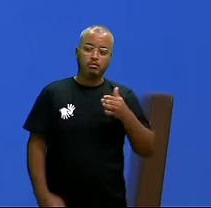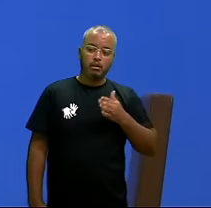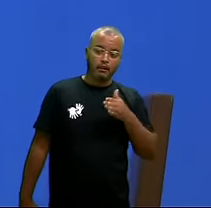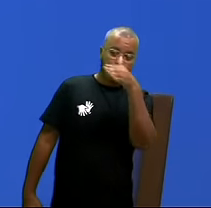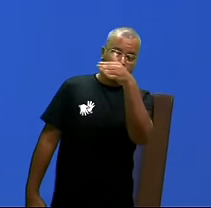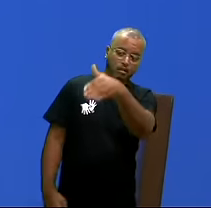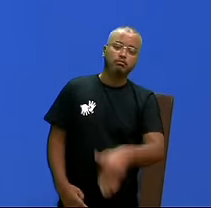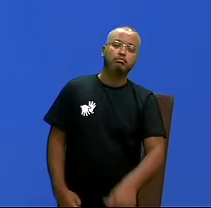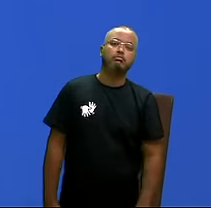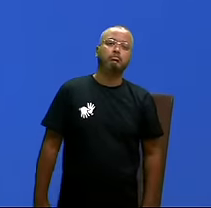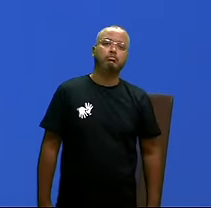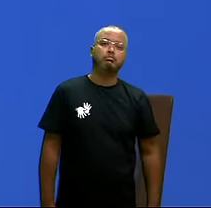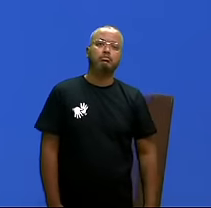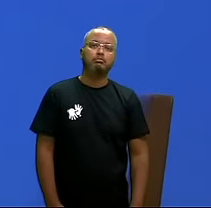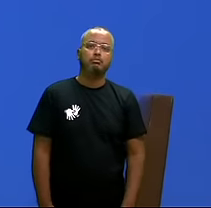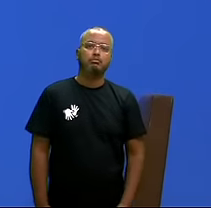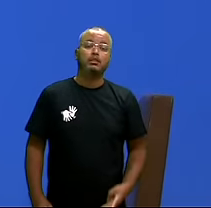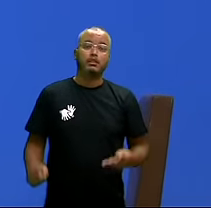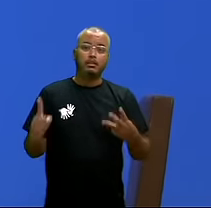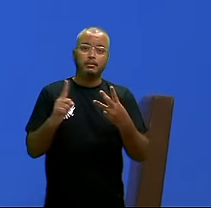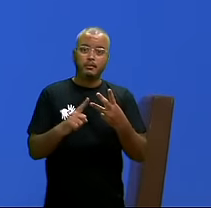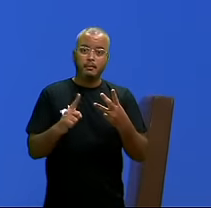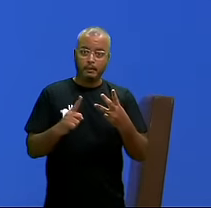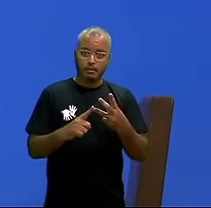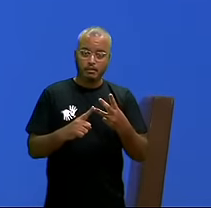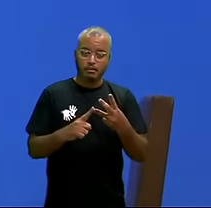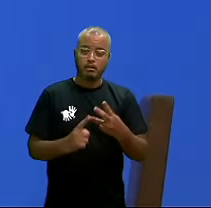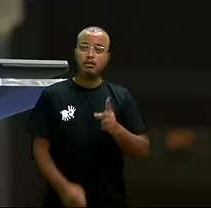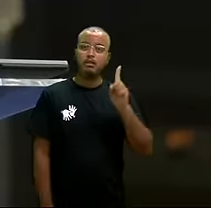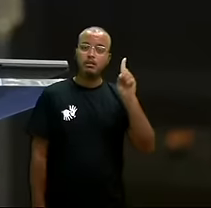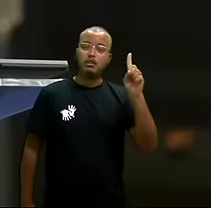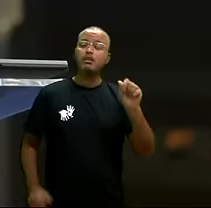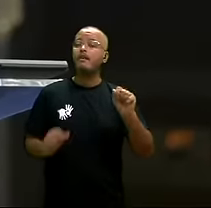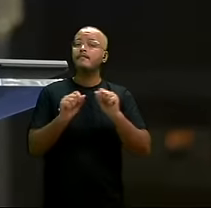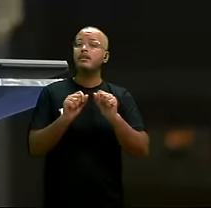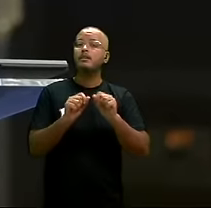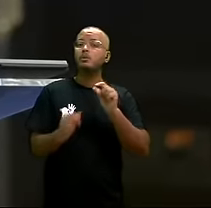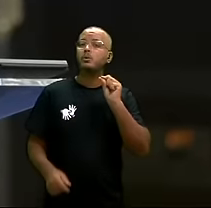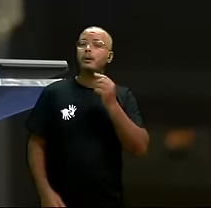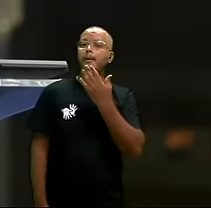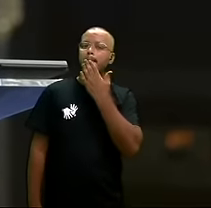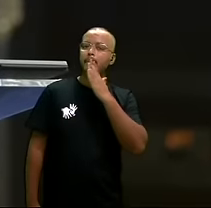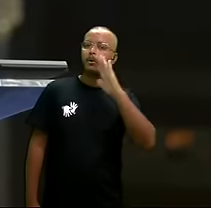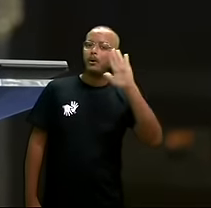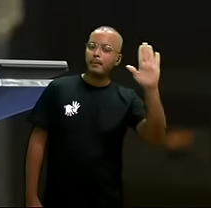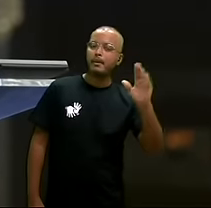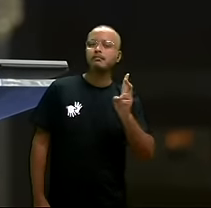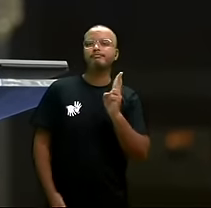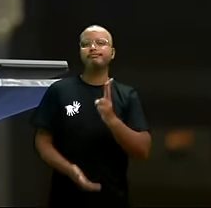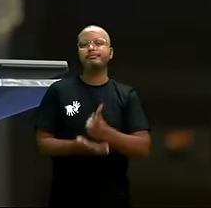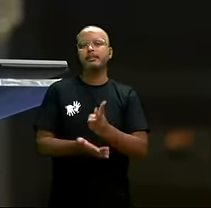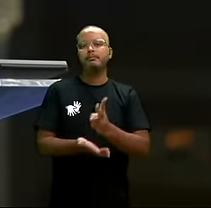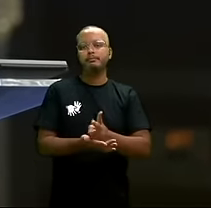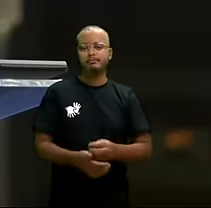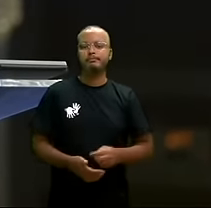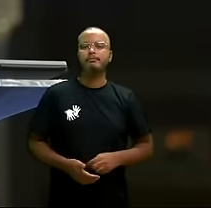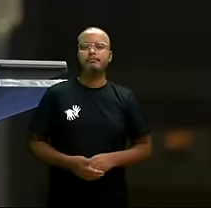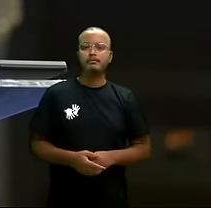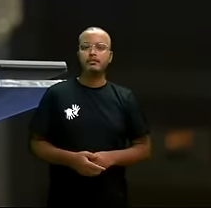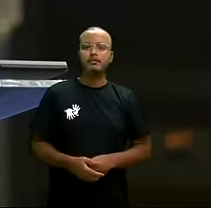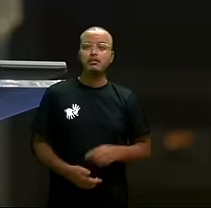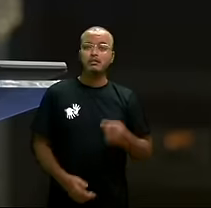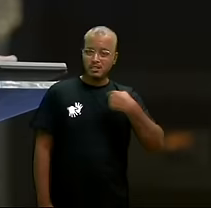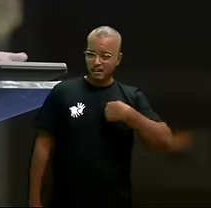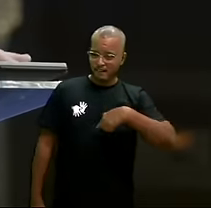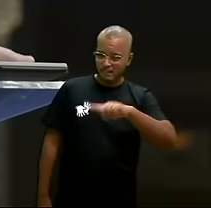Vai ali. E a terceira coisa, Deus sempre faz uma promessa. Escuta, irmão, quando Deus chama, Deus promete. Sempre Deus fala assim, ó, você não vai sozinho.